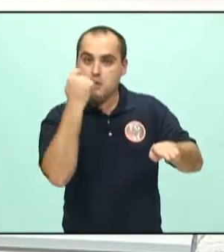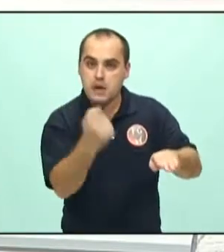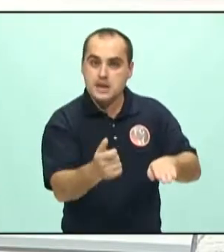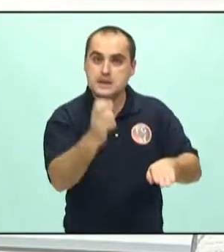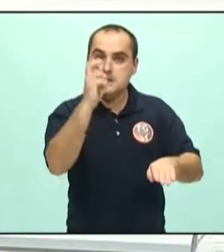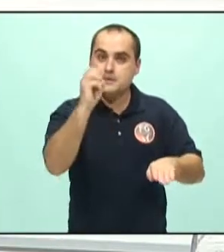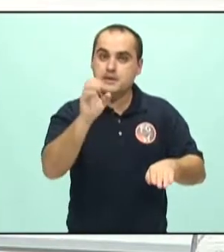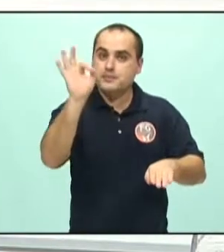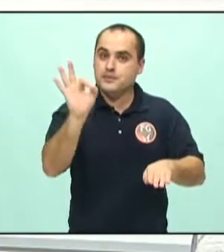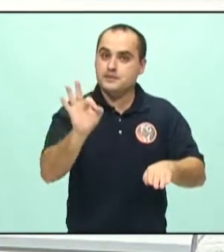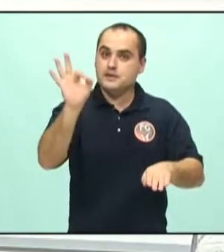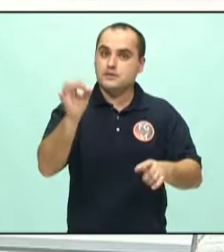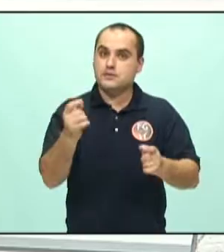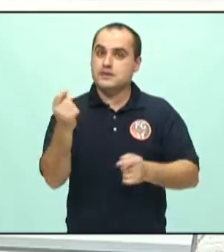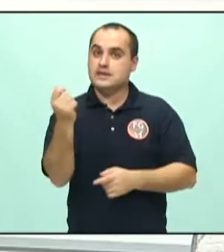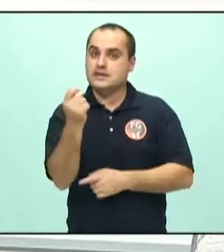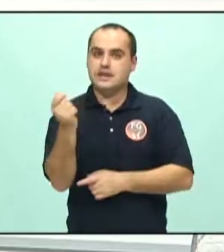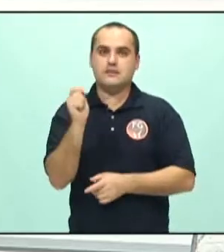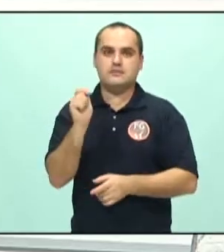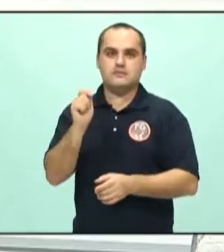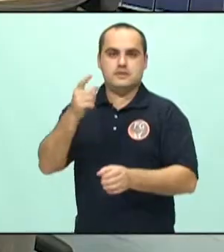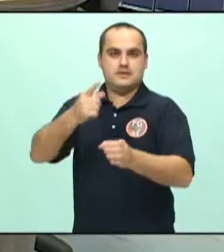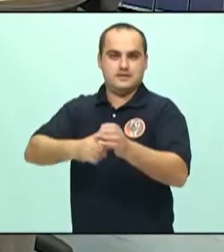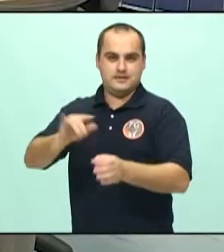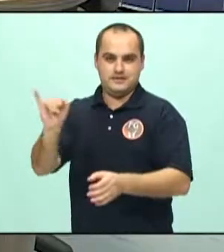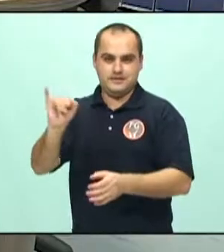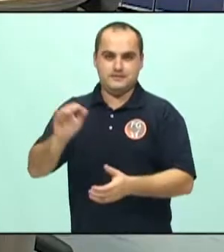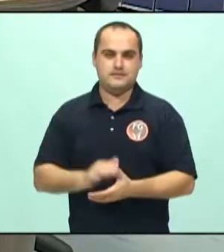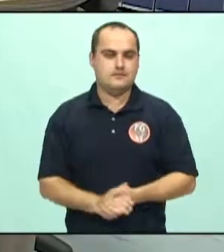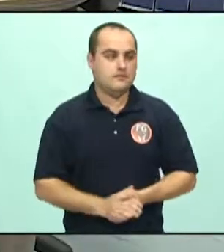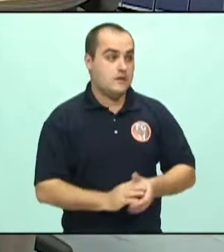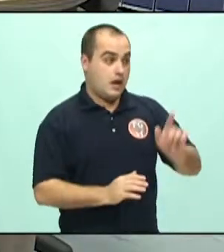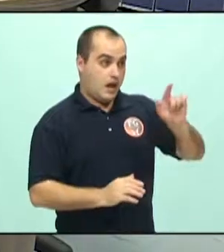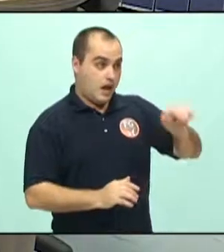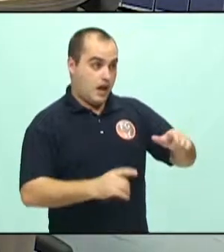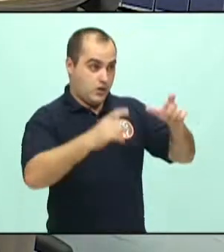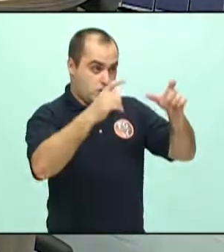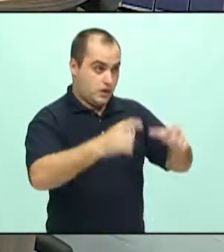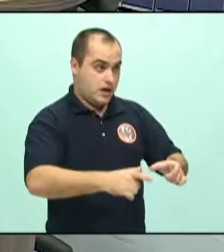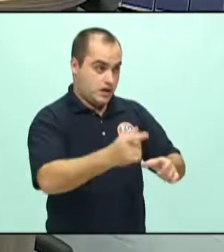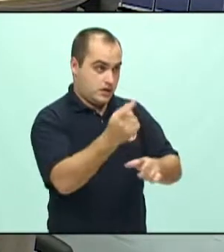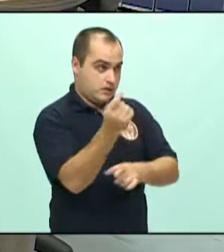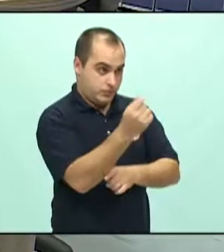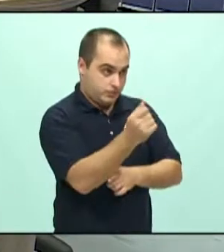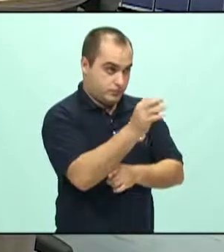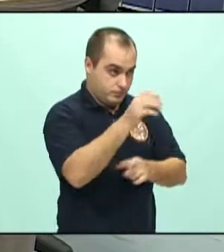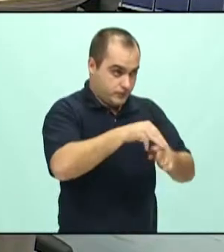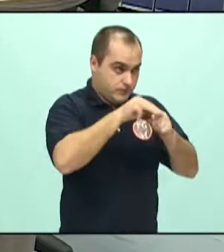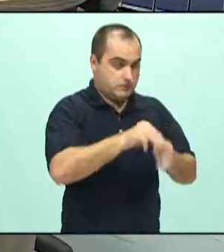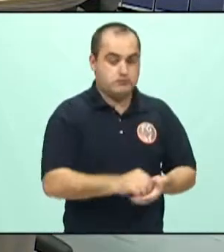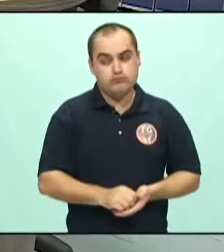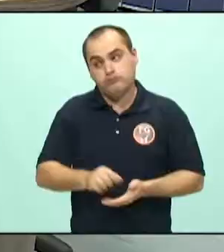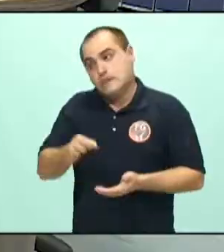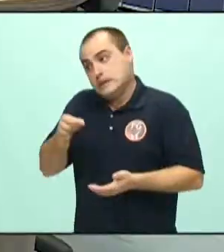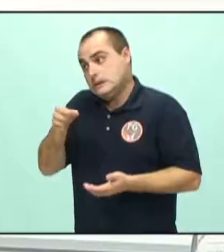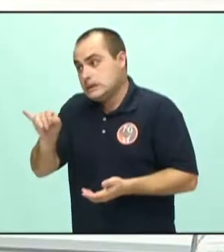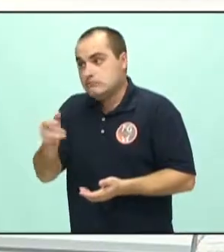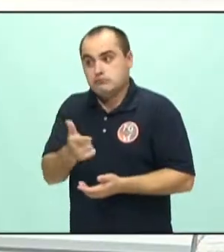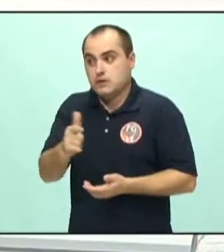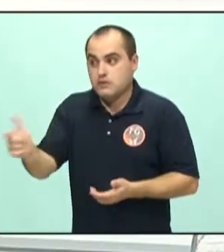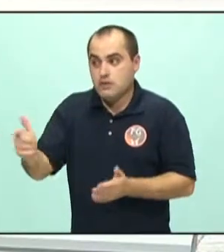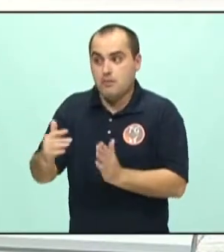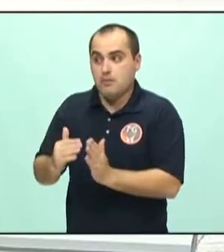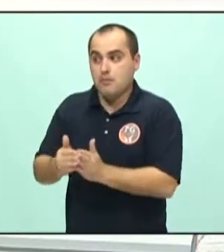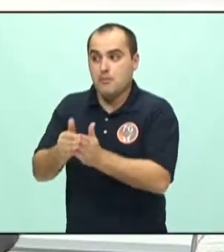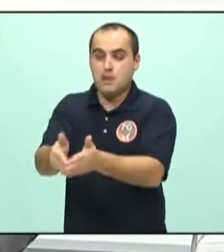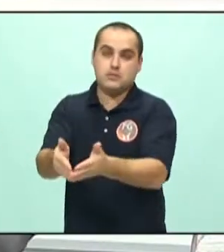economia da nossa cidade. Então é muita coisa que coração econômico do município, né? Sem porto a cidade não sobrevive, né? As pessoas precisam entender, o